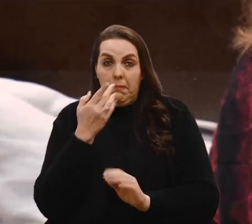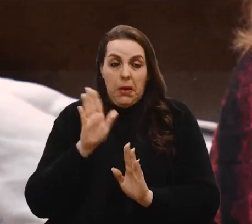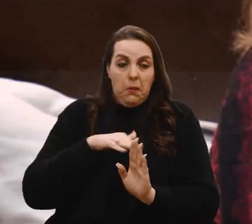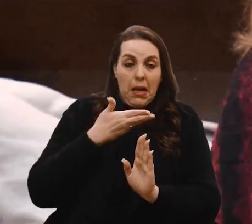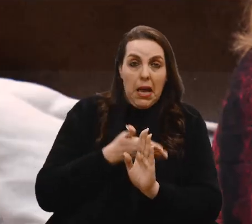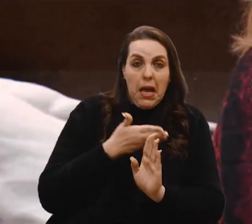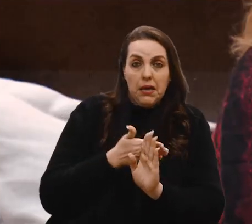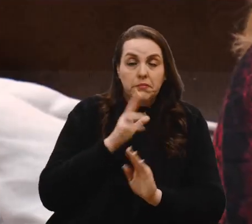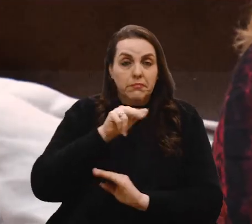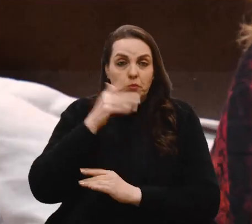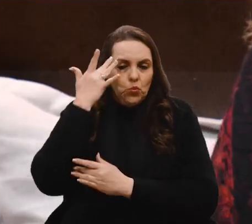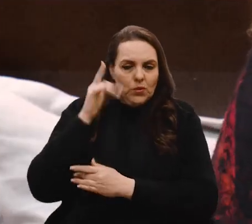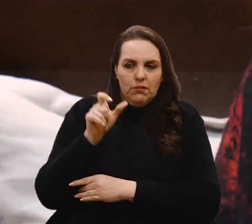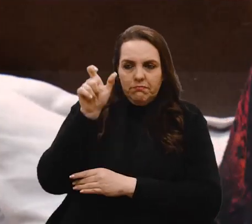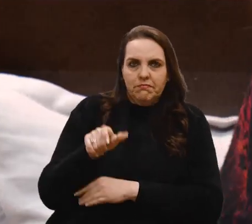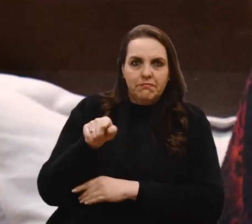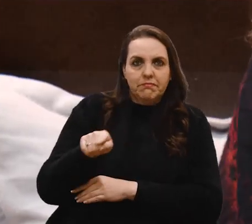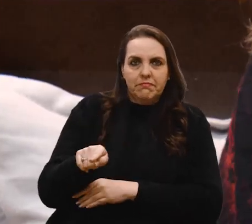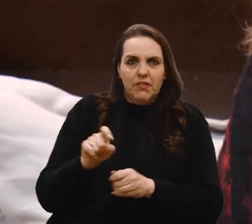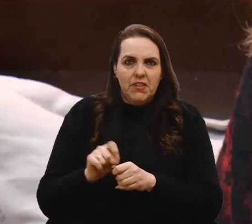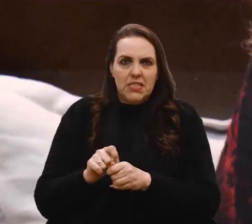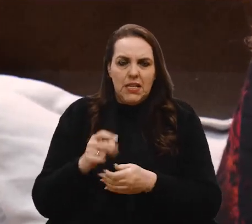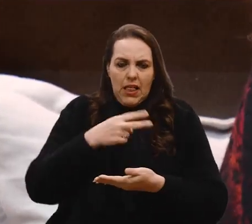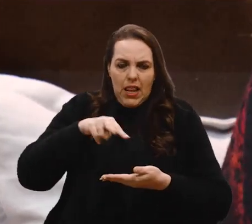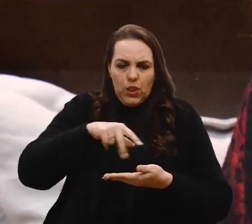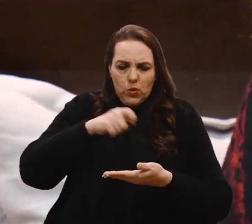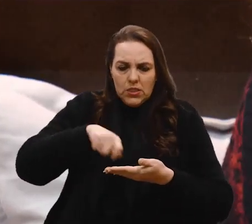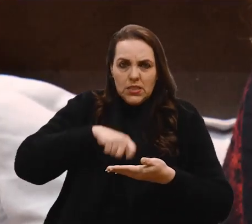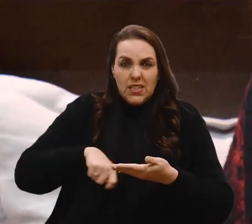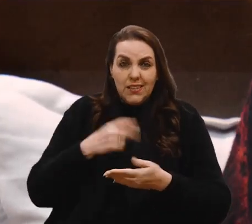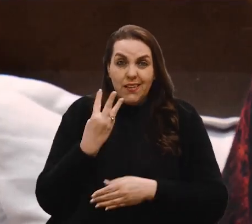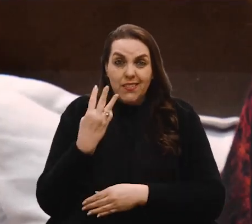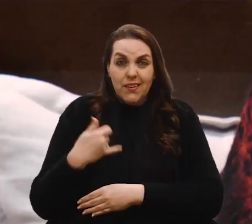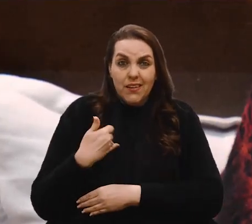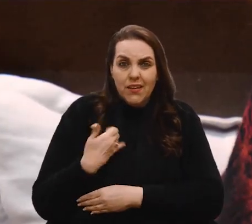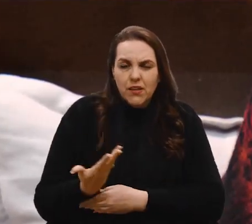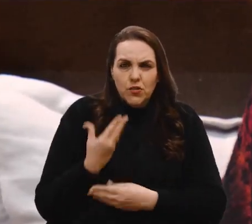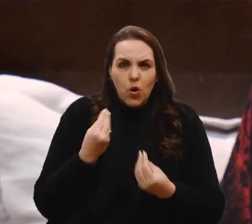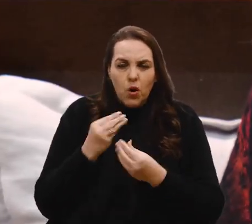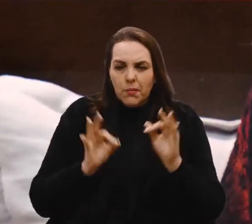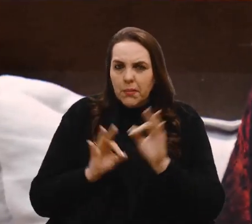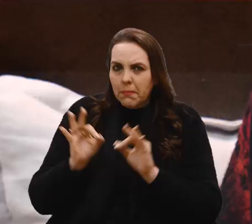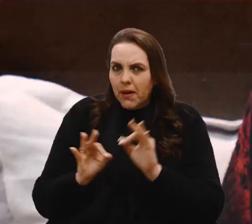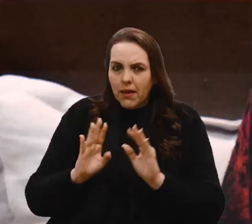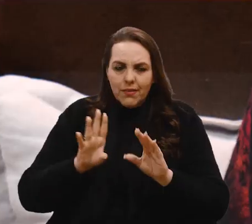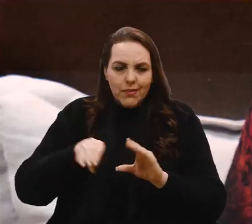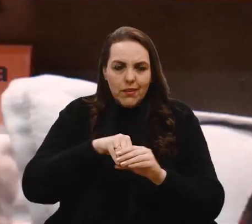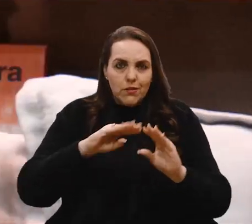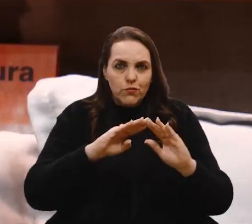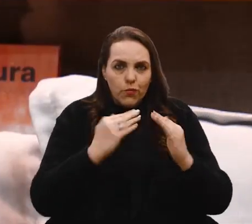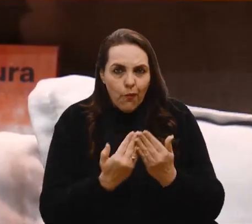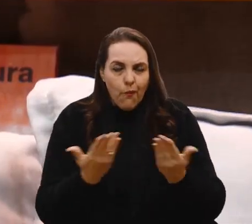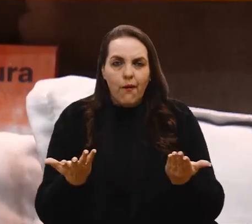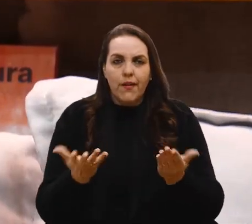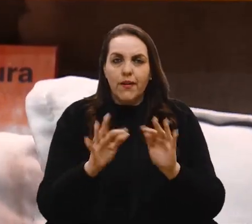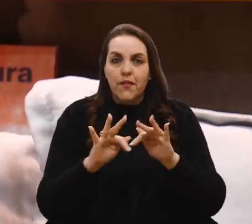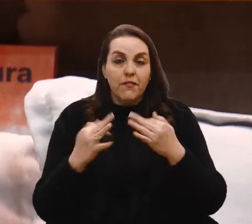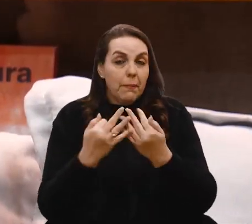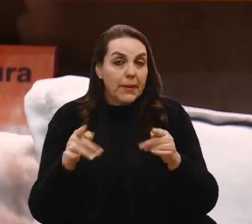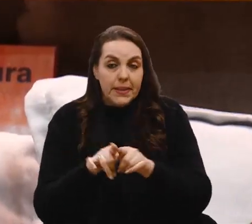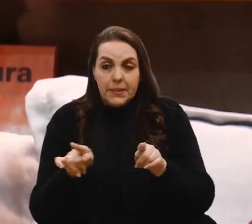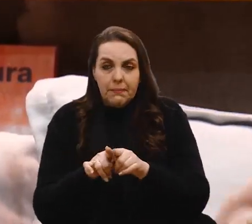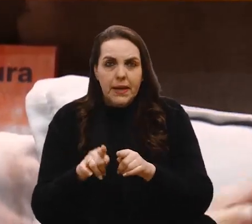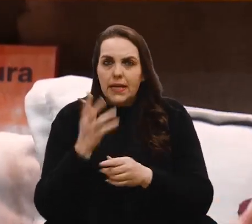gente não sabe o que fazer com ele, lê e escreve com 3 anos de idade, como é que prepara agora na escola, com a família também uma